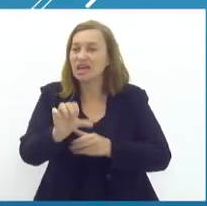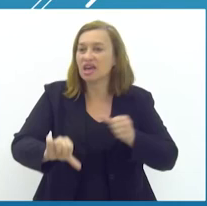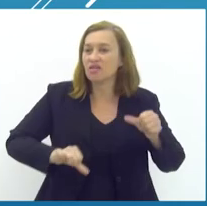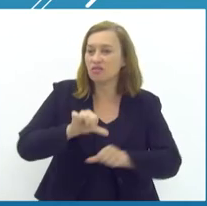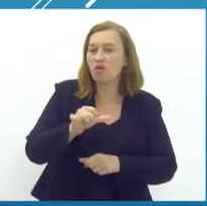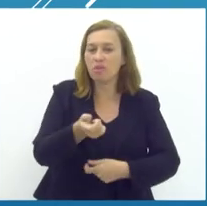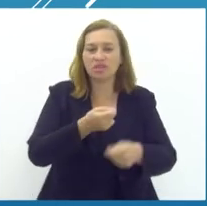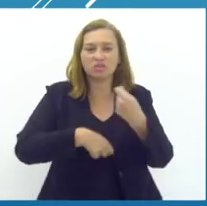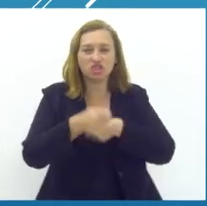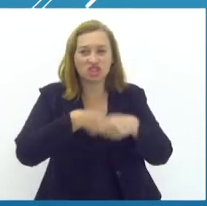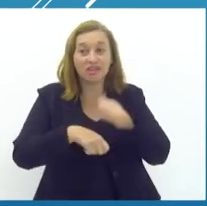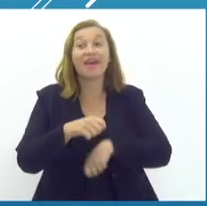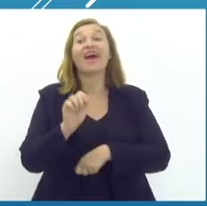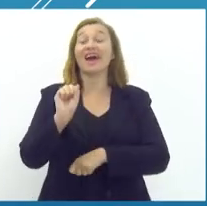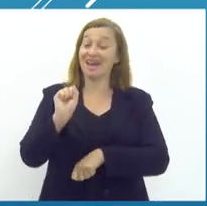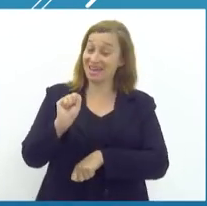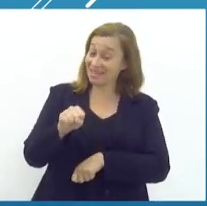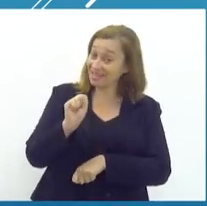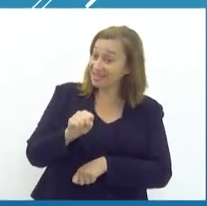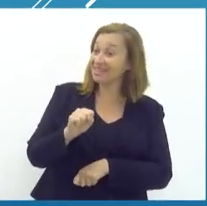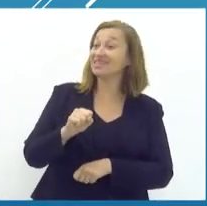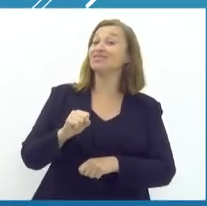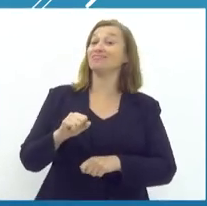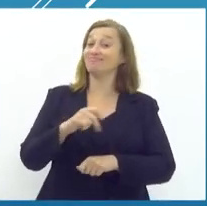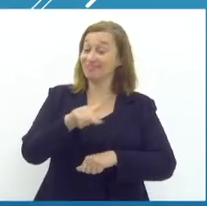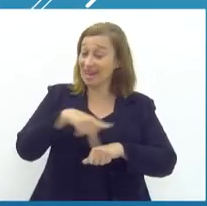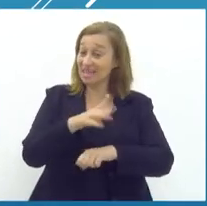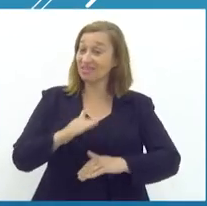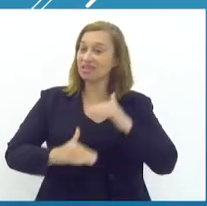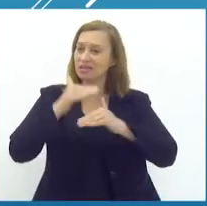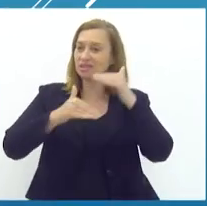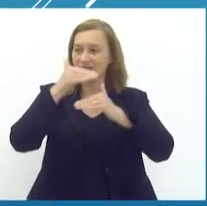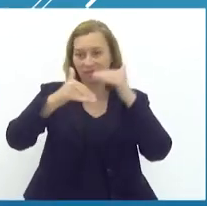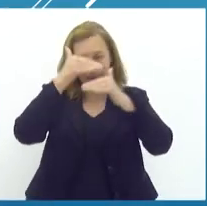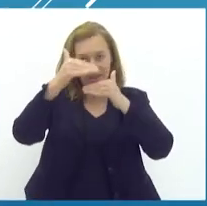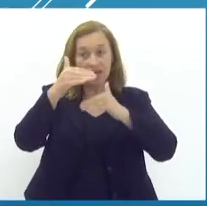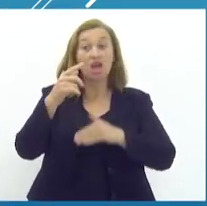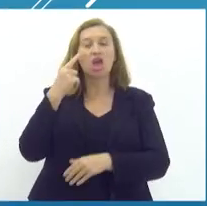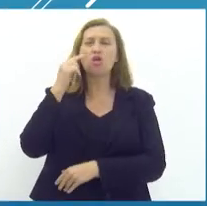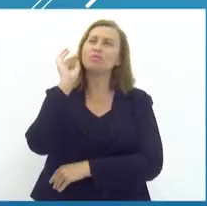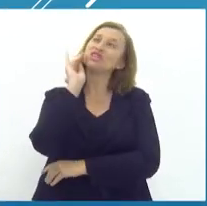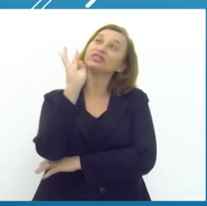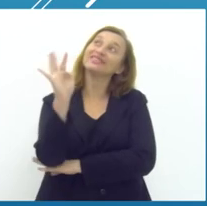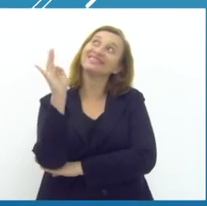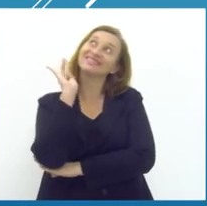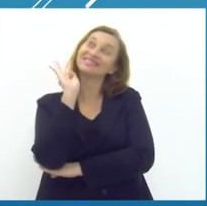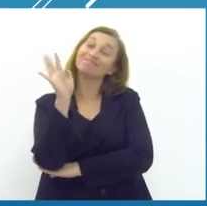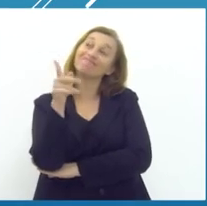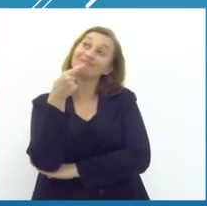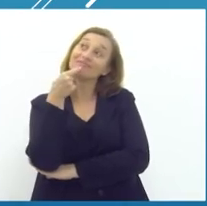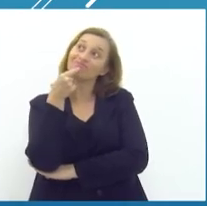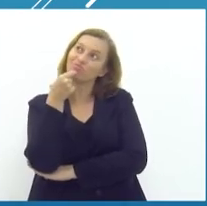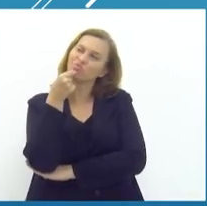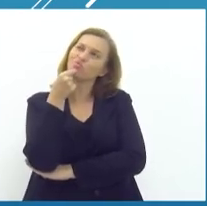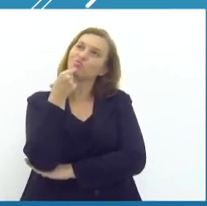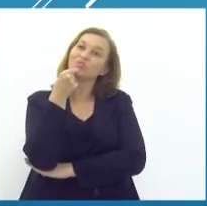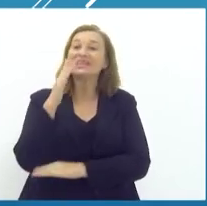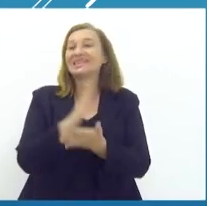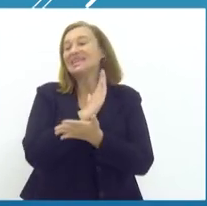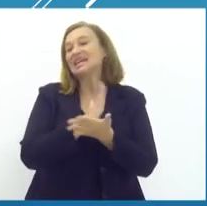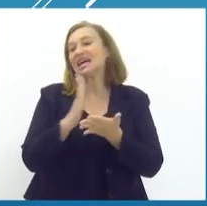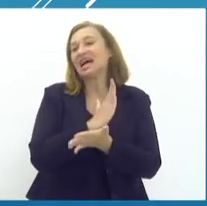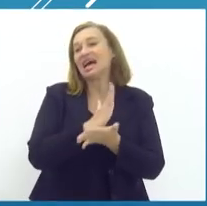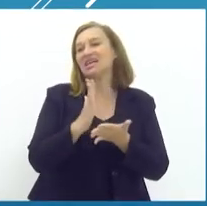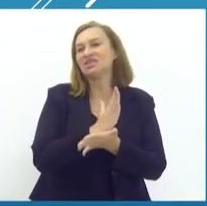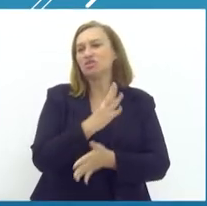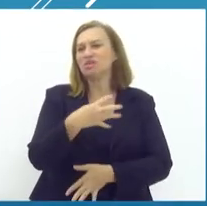Aí sim o pai vai crescer eu fico imaginando assim às vezes eu me sinto